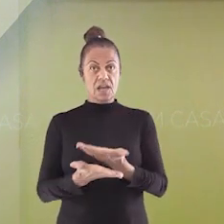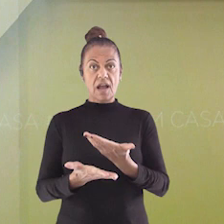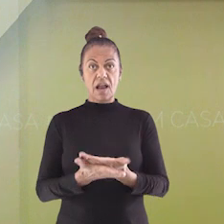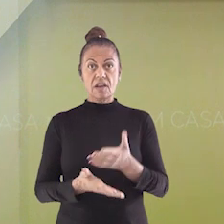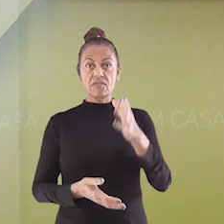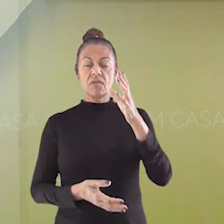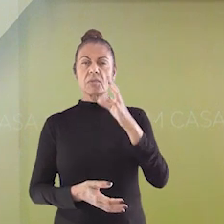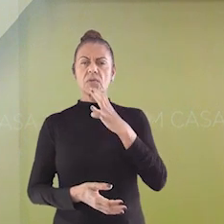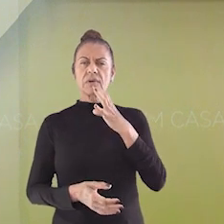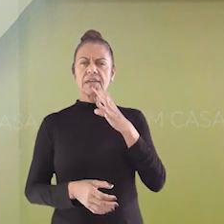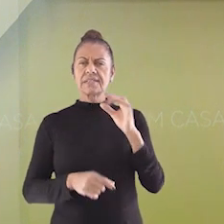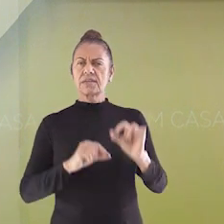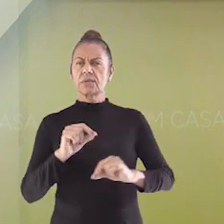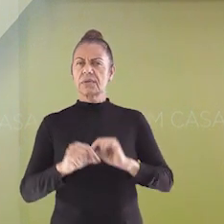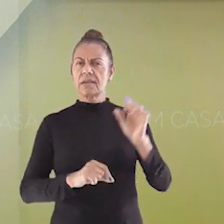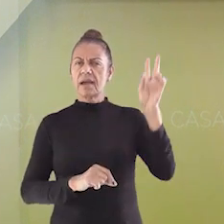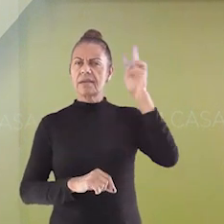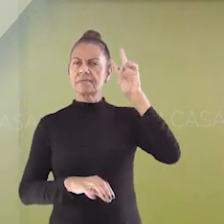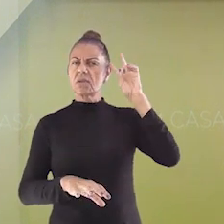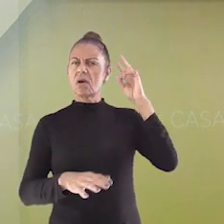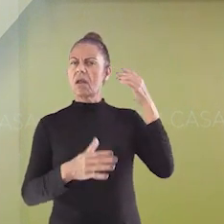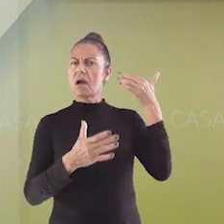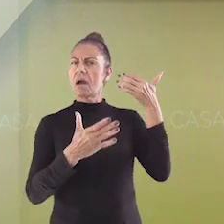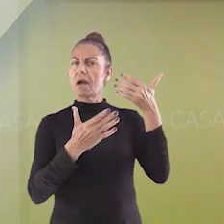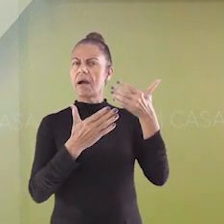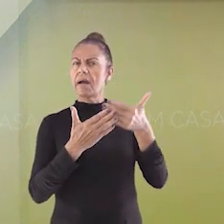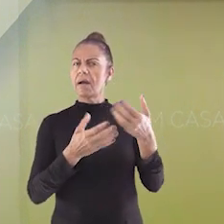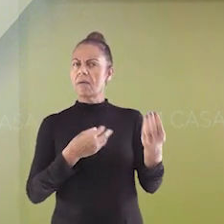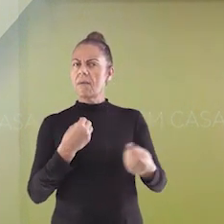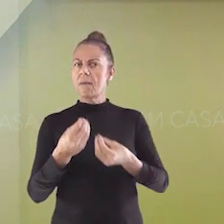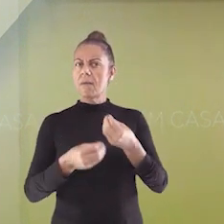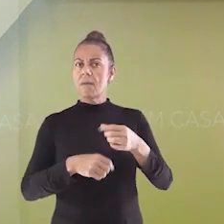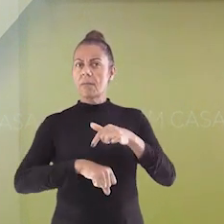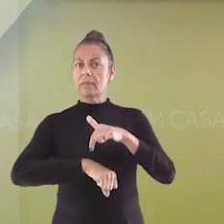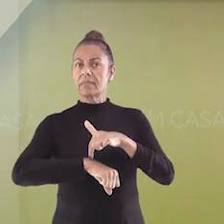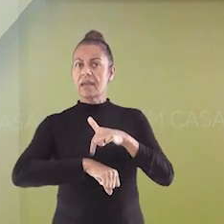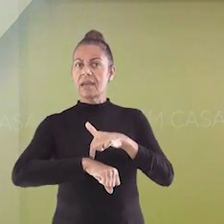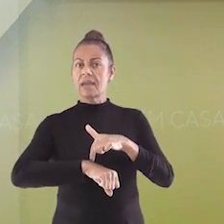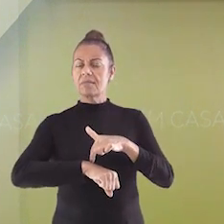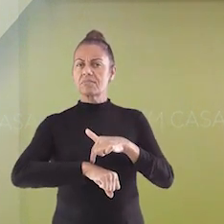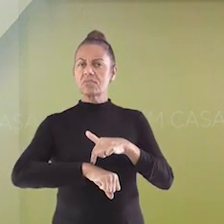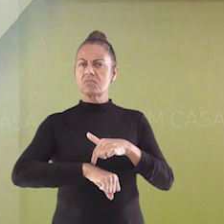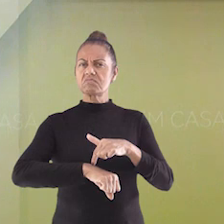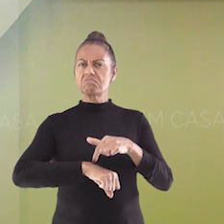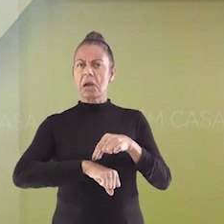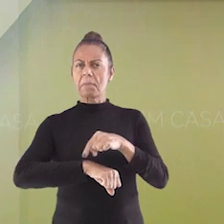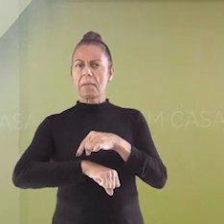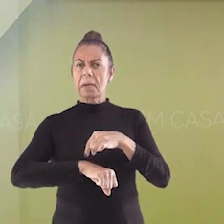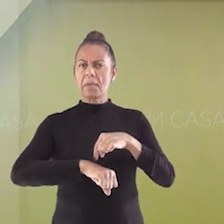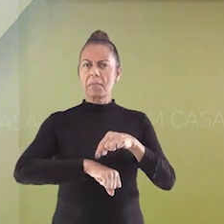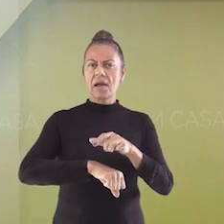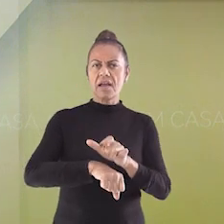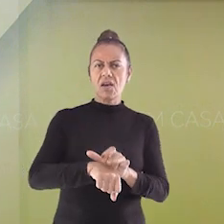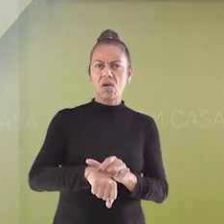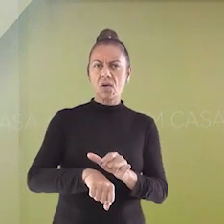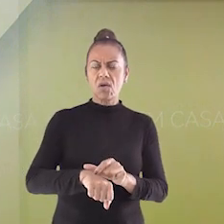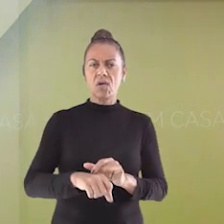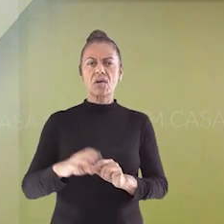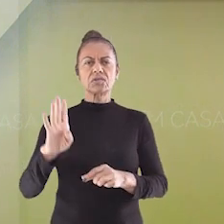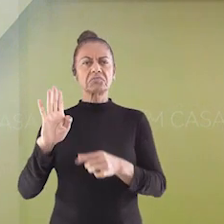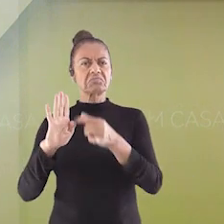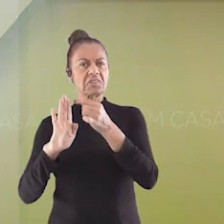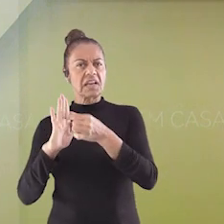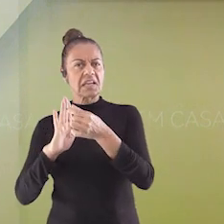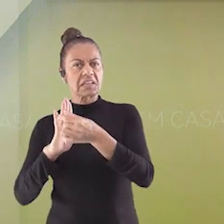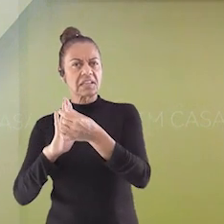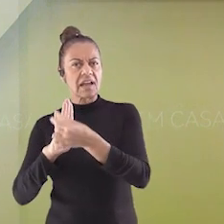dos marcadores de tempo, qual a importância desses objetos, como relógio, calendários e muitos outros que vamos